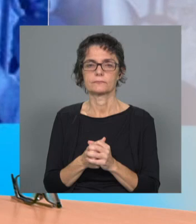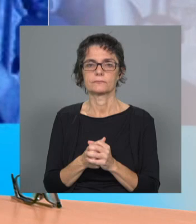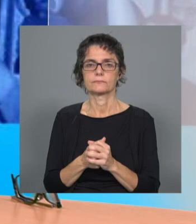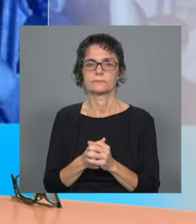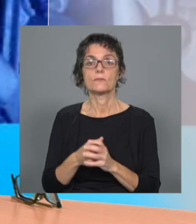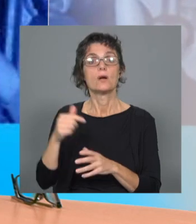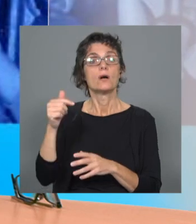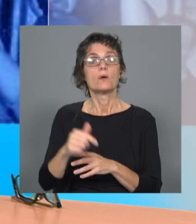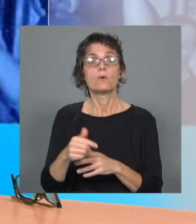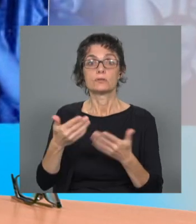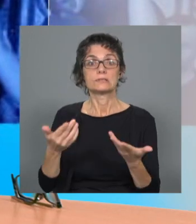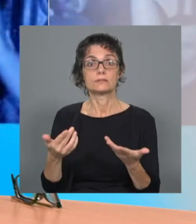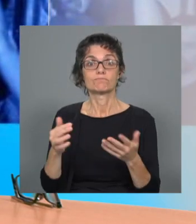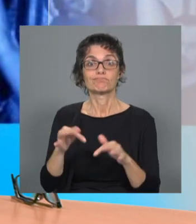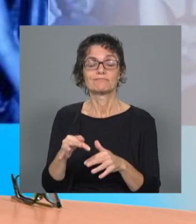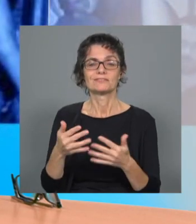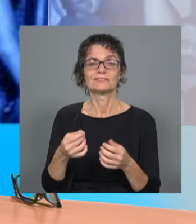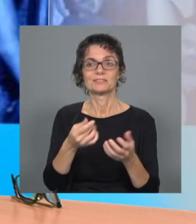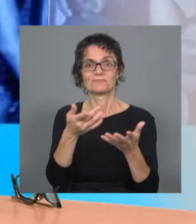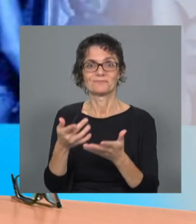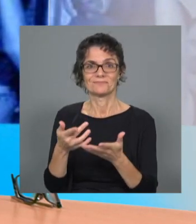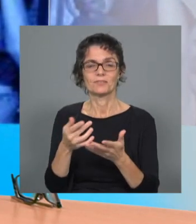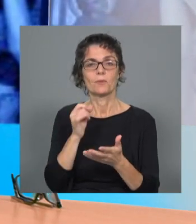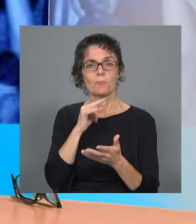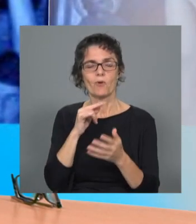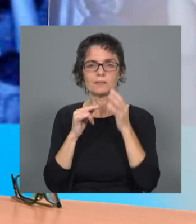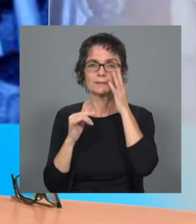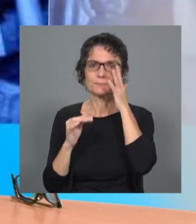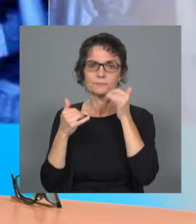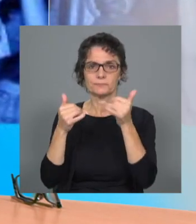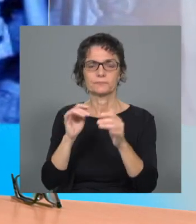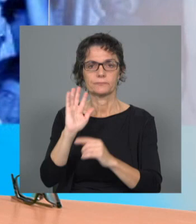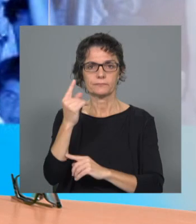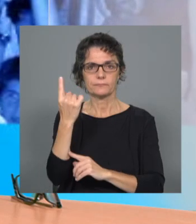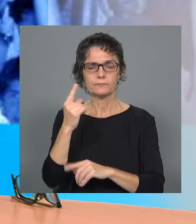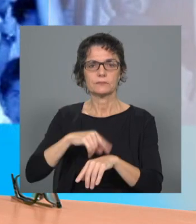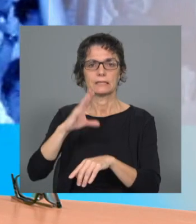Por hoje ficamos por aqui. Deixo o convite para acompanhar mais logo na Antena 1, pelas